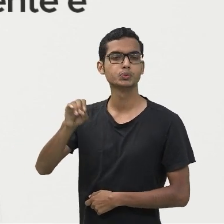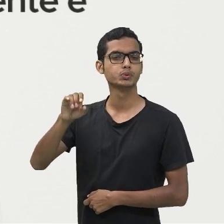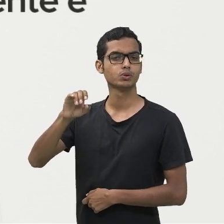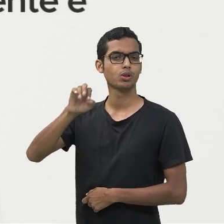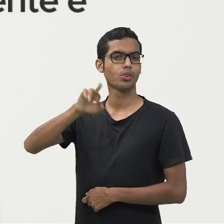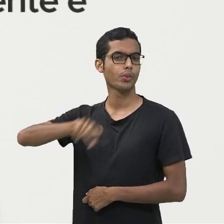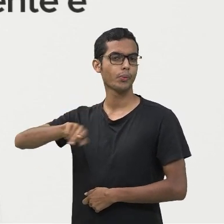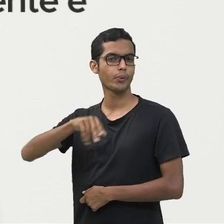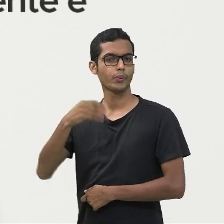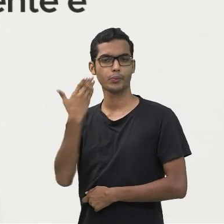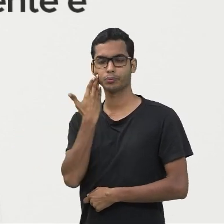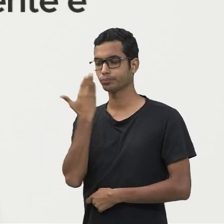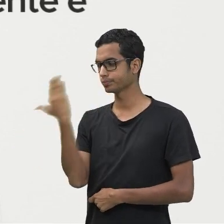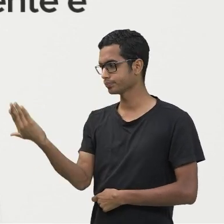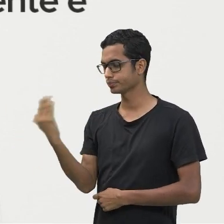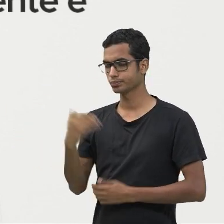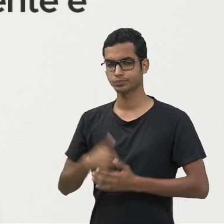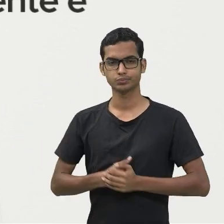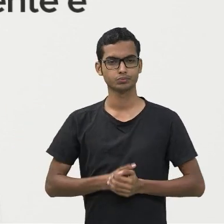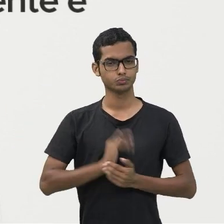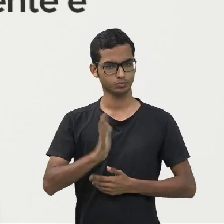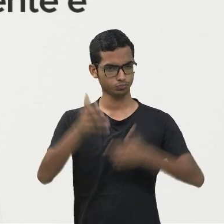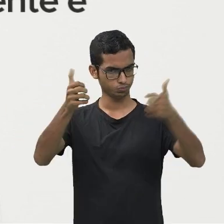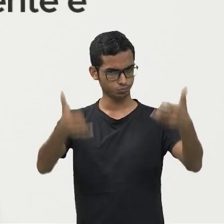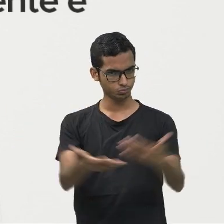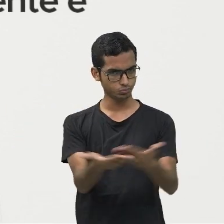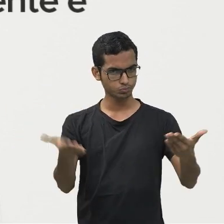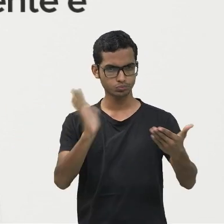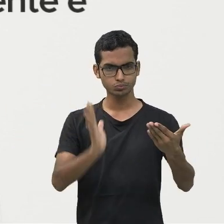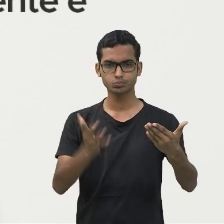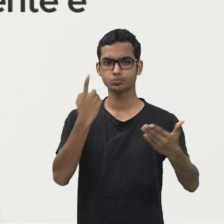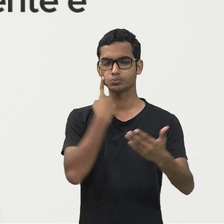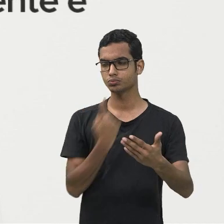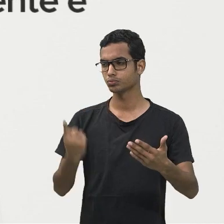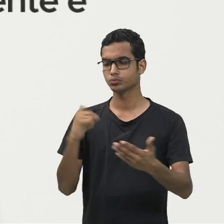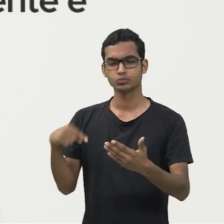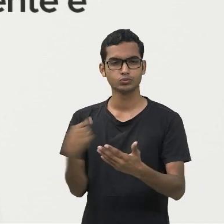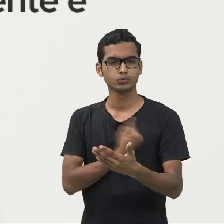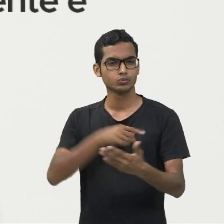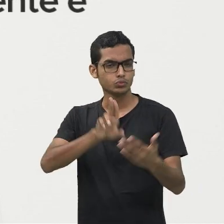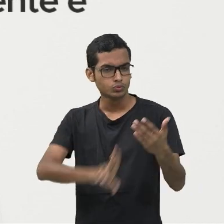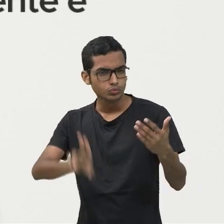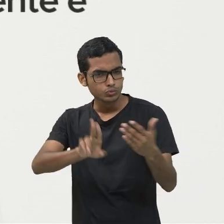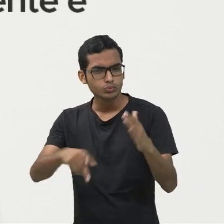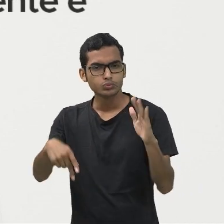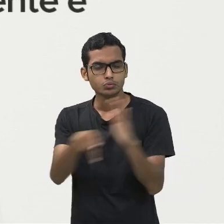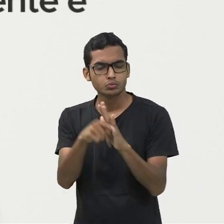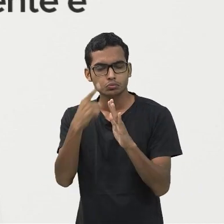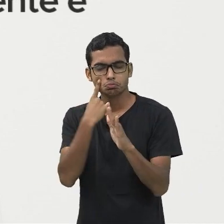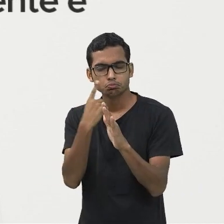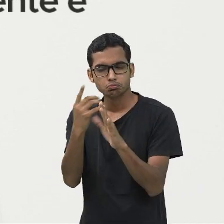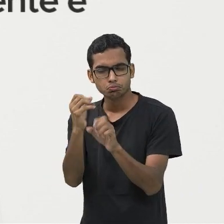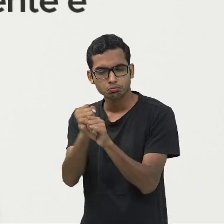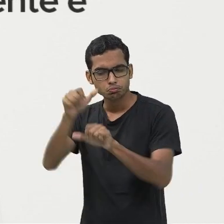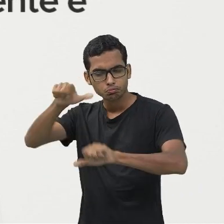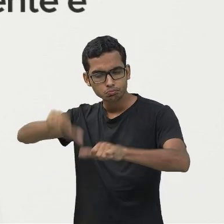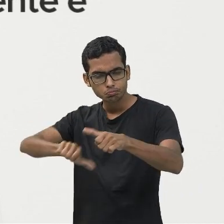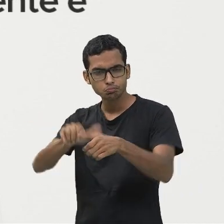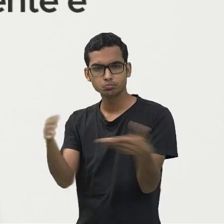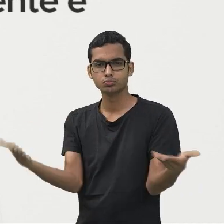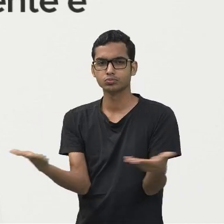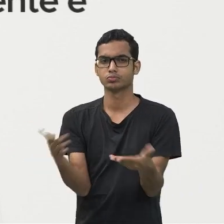É exatamente o que agora há pouco eu falei para vocês, todos aqueles que a gente usa para conferir. Porém, agora eu estou considerando